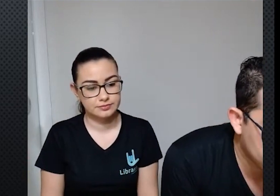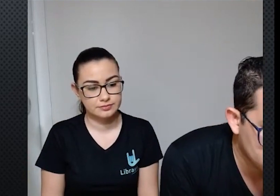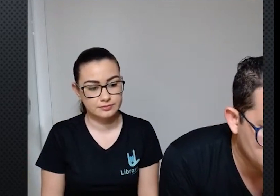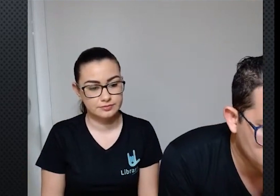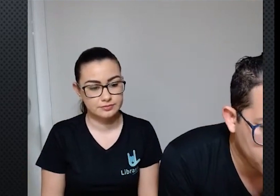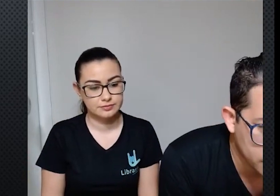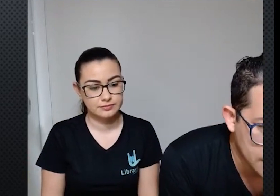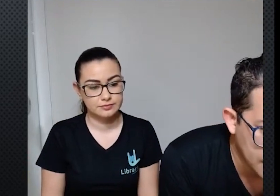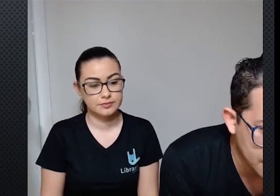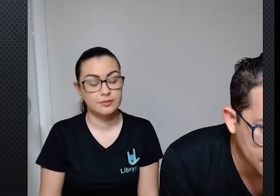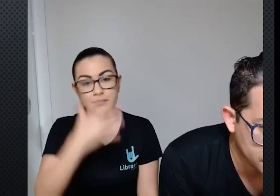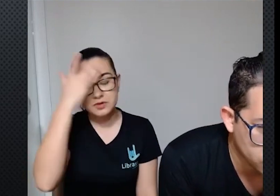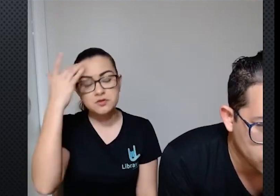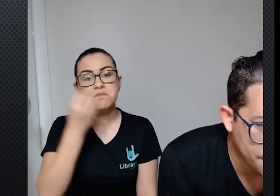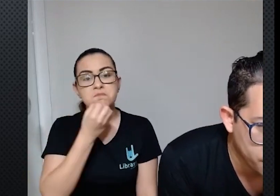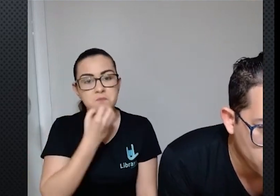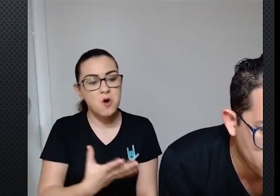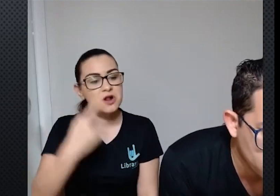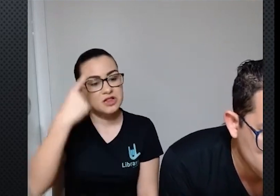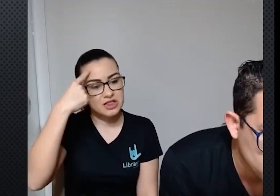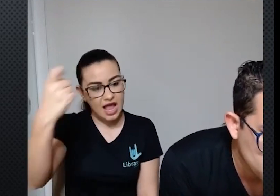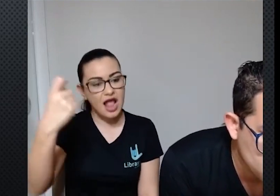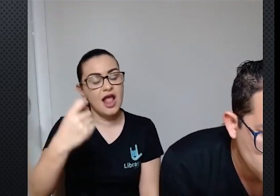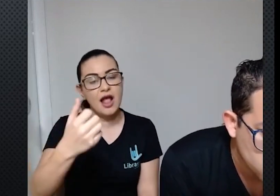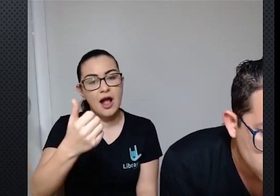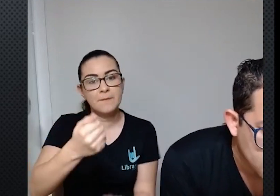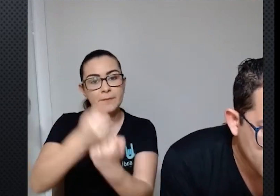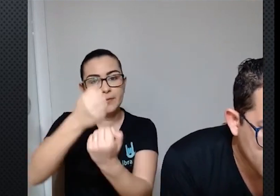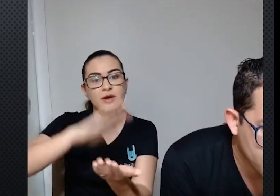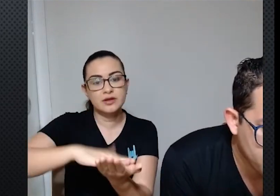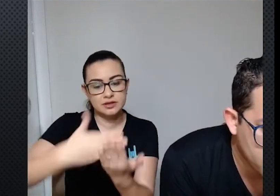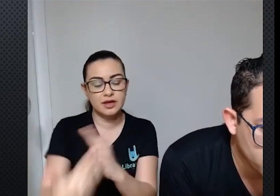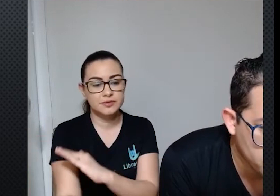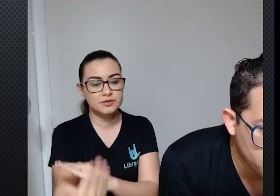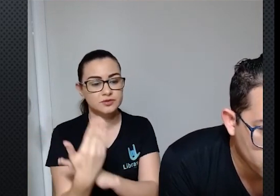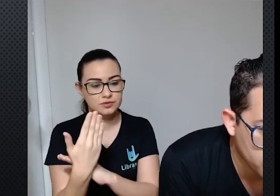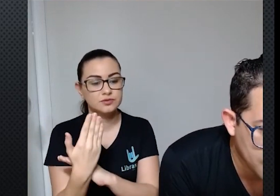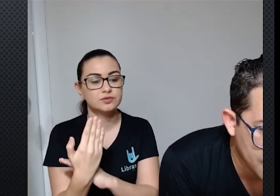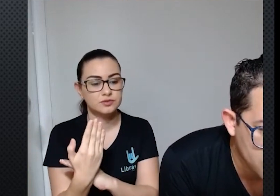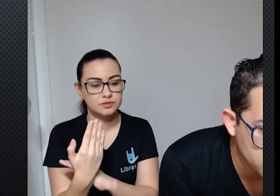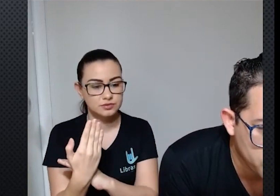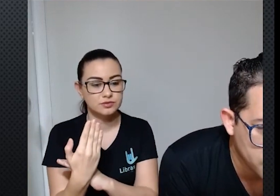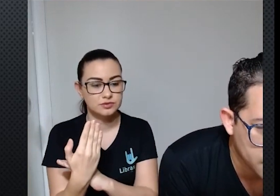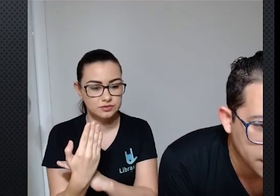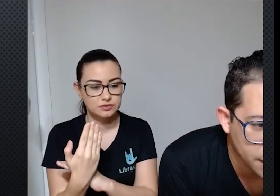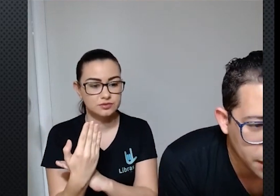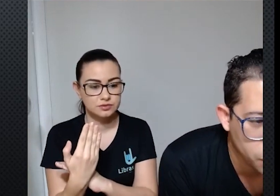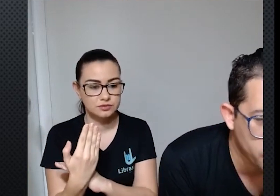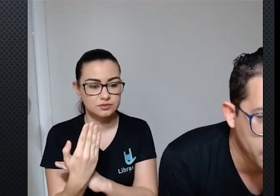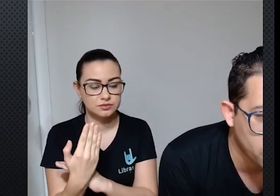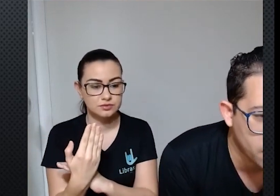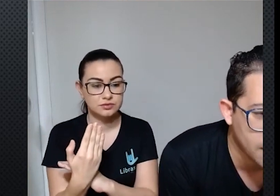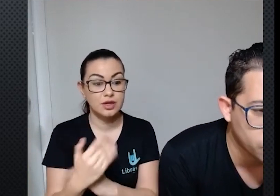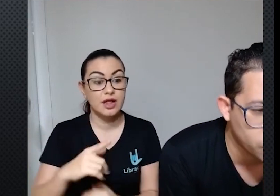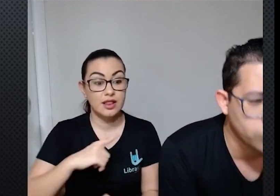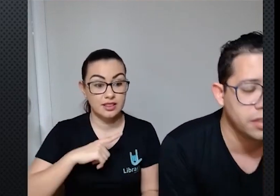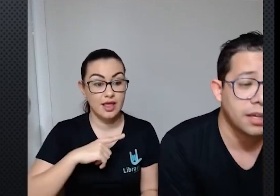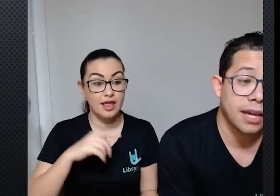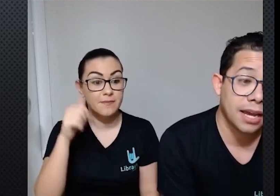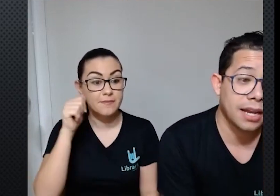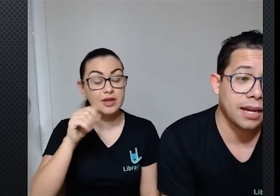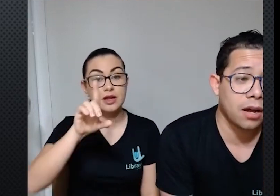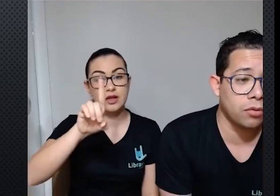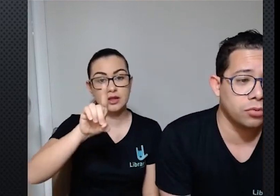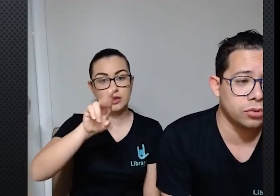O pessoal achou uma boa ideia, a questão do apoio. Ela fica muito próxima da caixa para poder entender e ouvir melhor. A